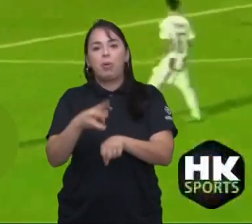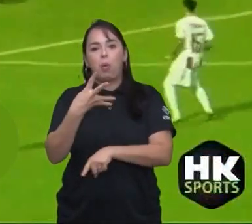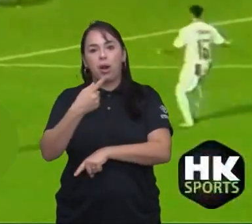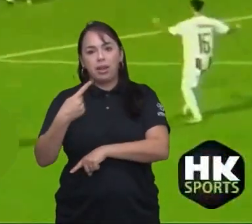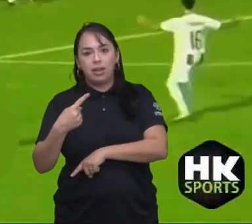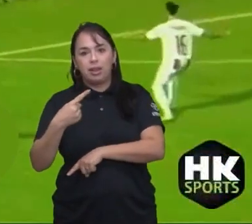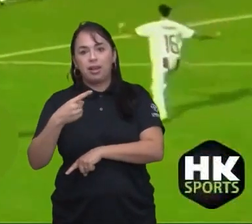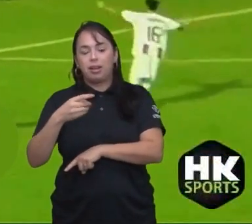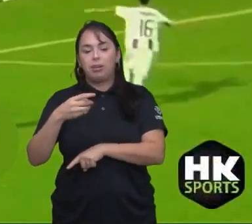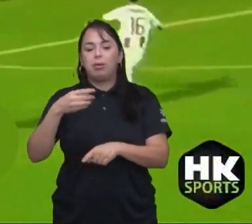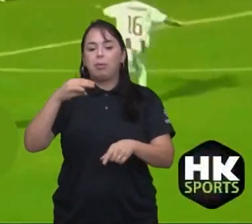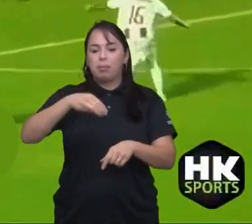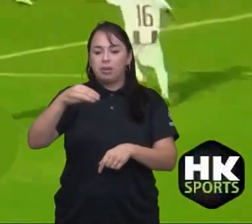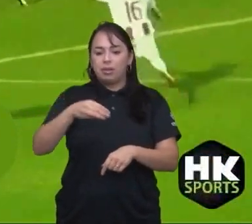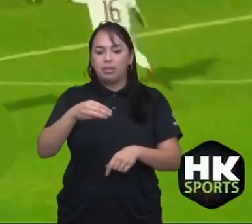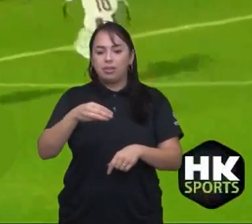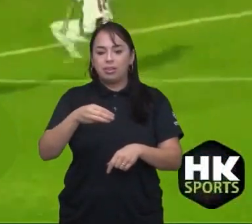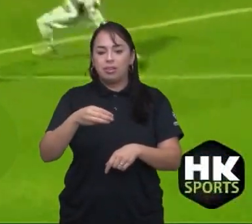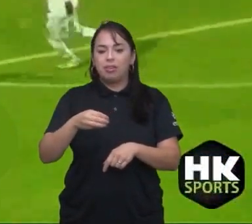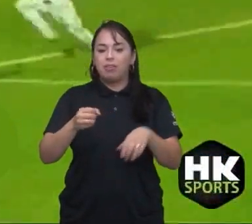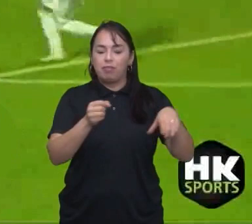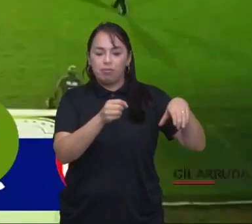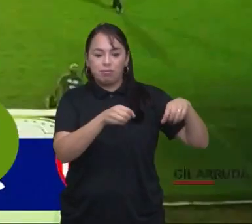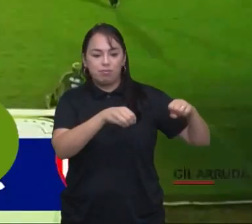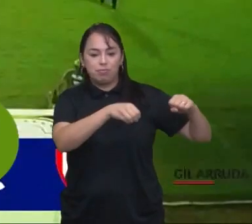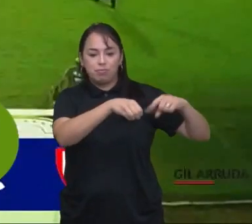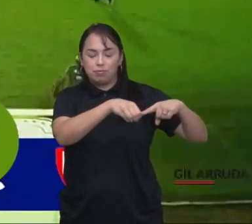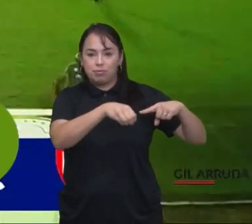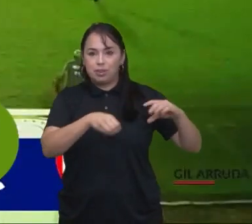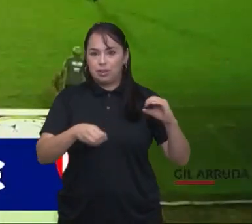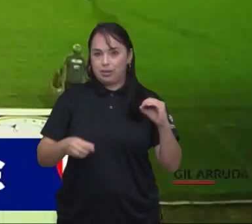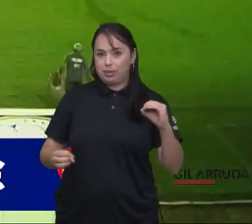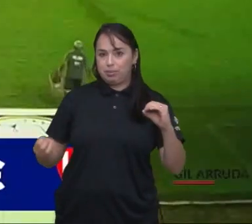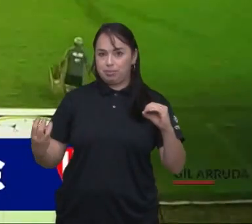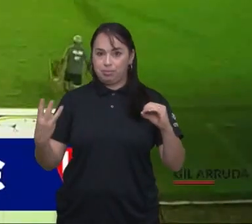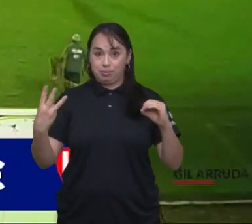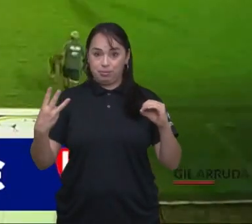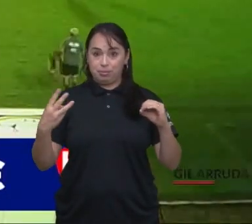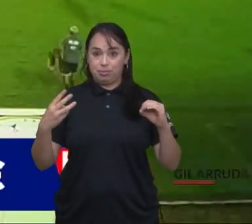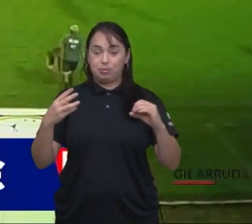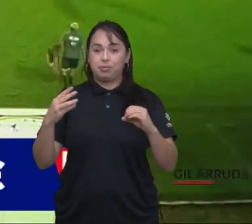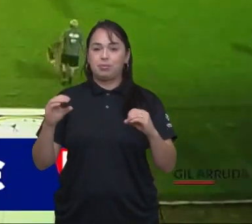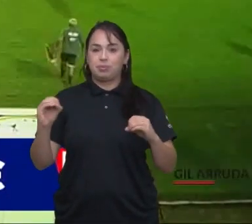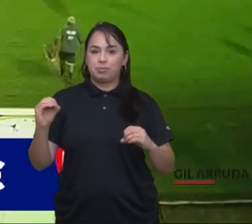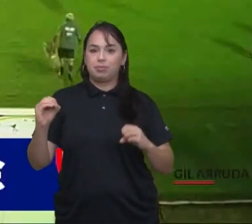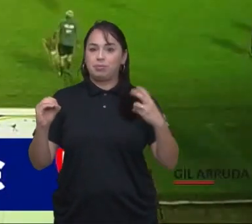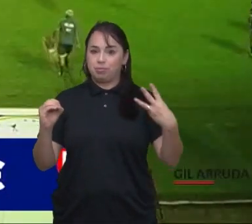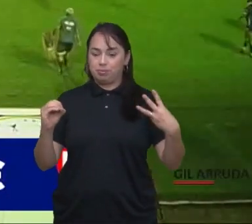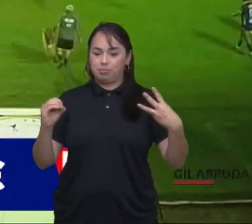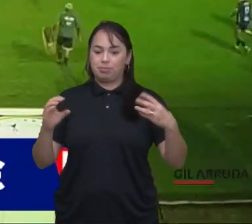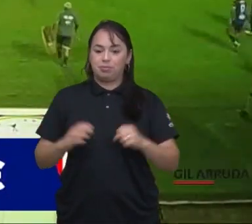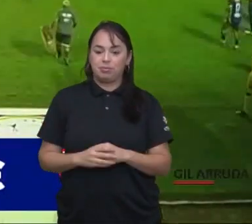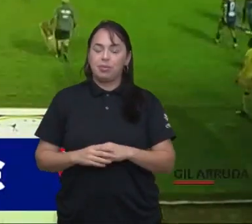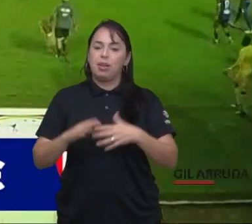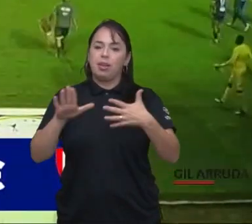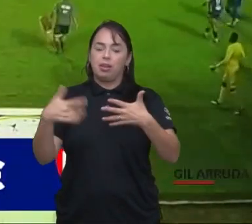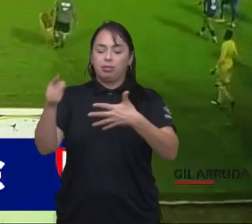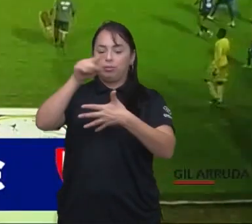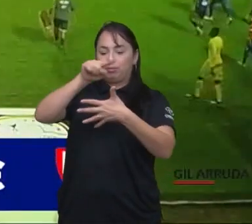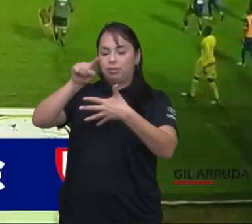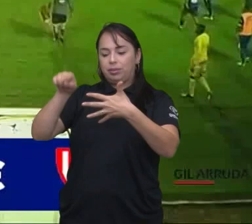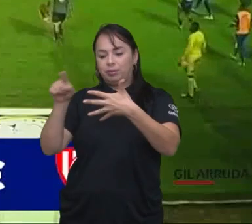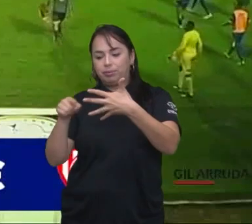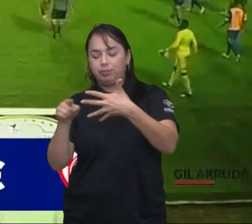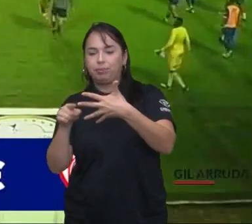minutos, decretou o placar final no Martins Pereira. São José 0, Noroeste 3. A Águia do Vale caía da liderança